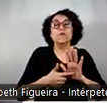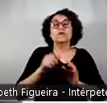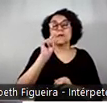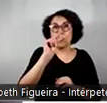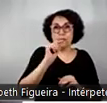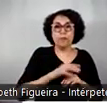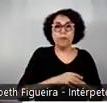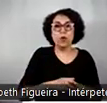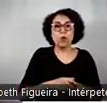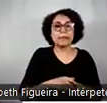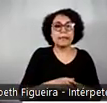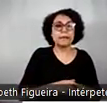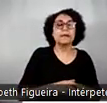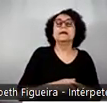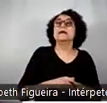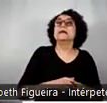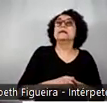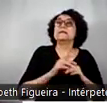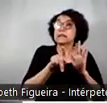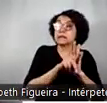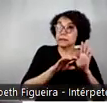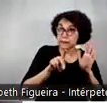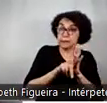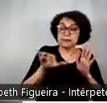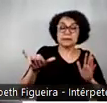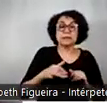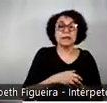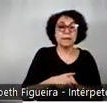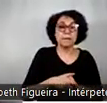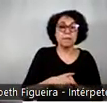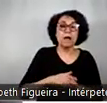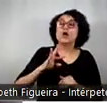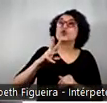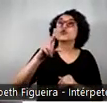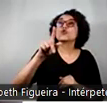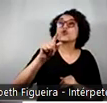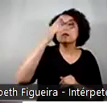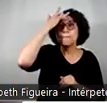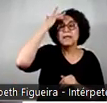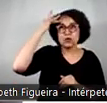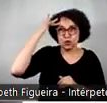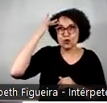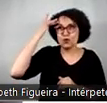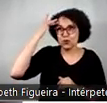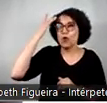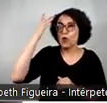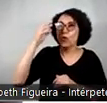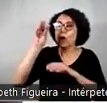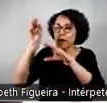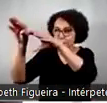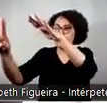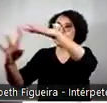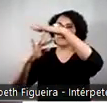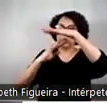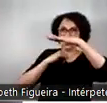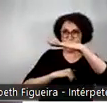dos marcos legais, mas pensando assim que todo pessoa migrante, né, ela tem, né, todos os direitos sociais garantidos pela